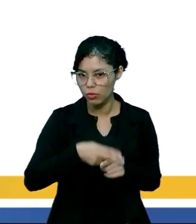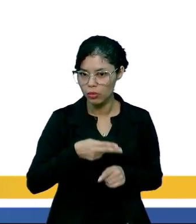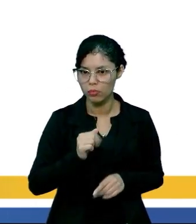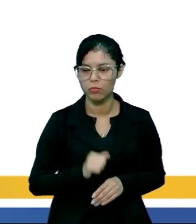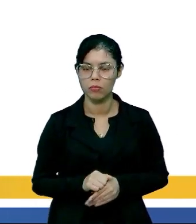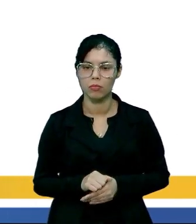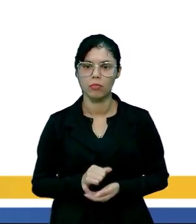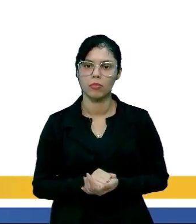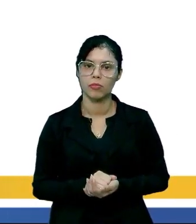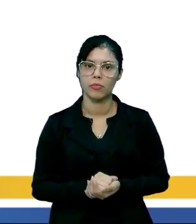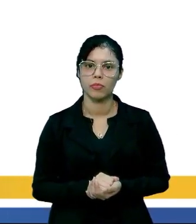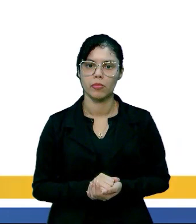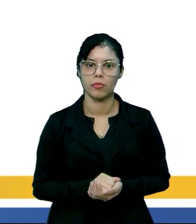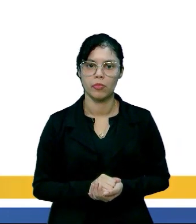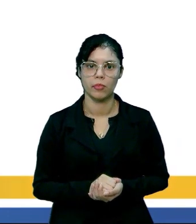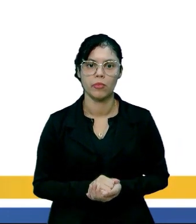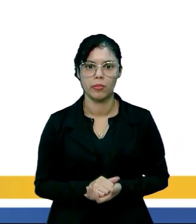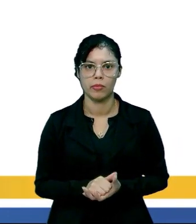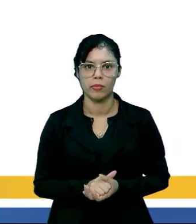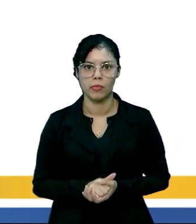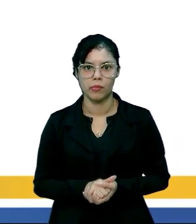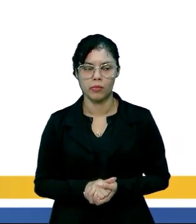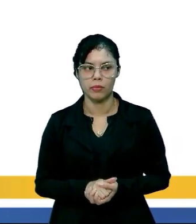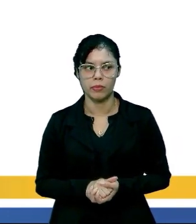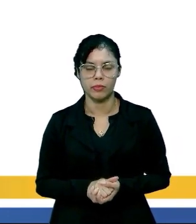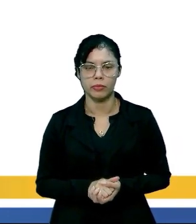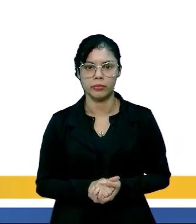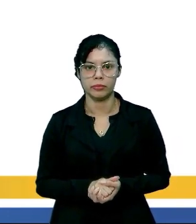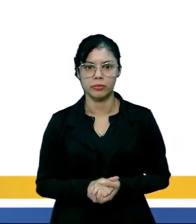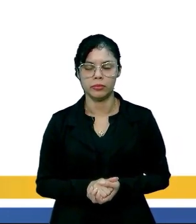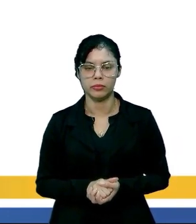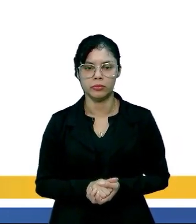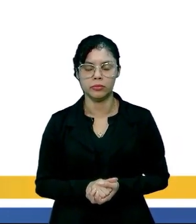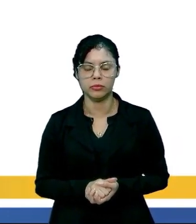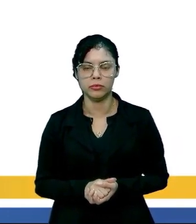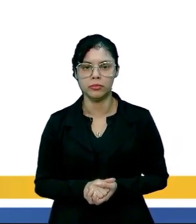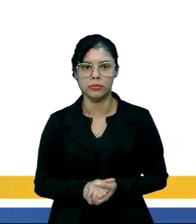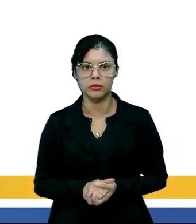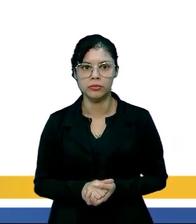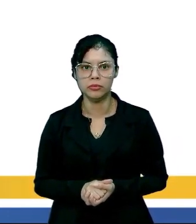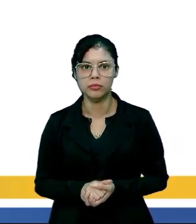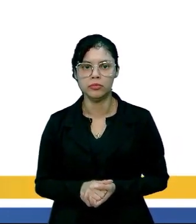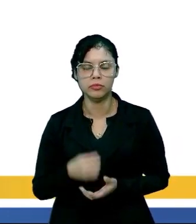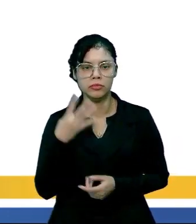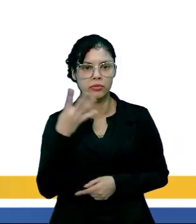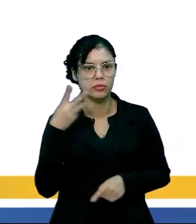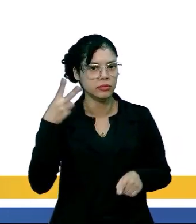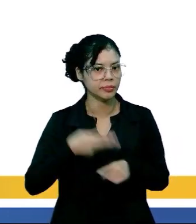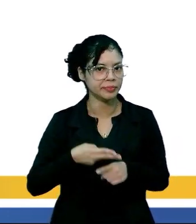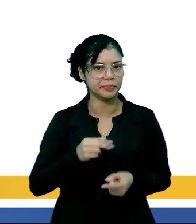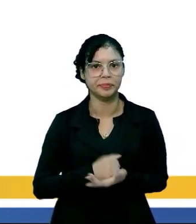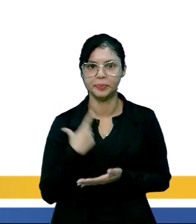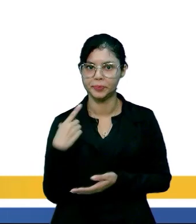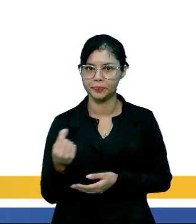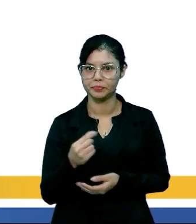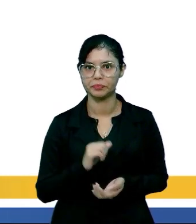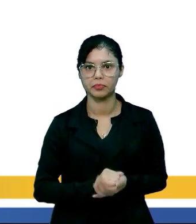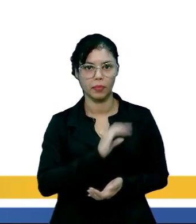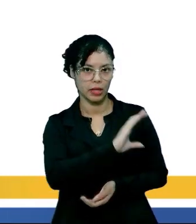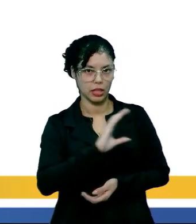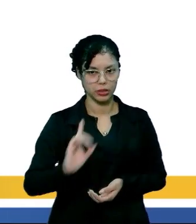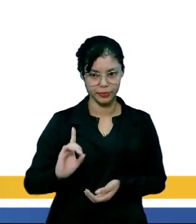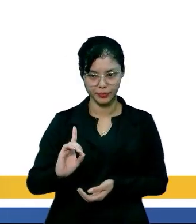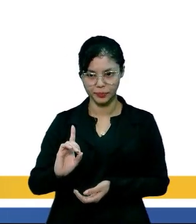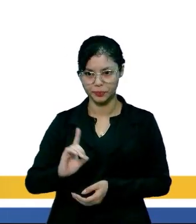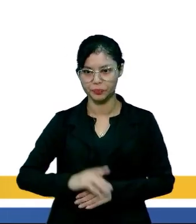a parte de trás. Ou seja, o quarto corte, saindo da origem